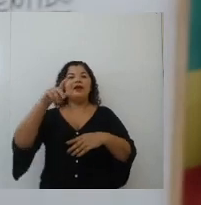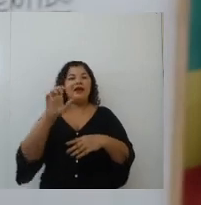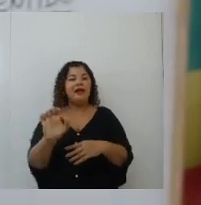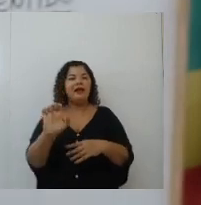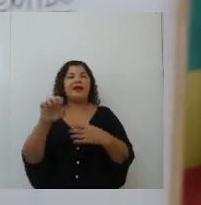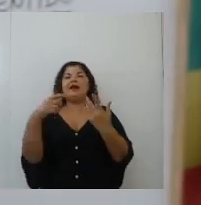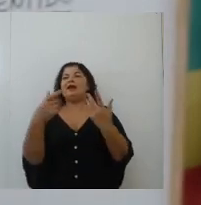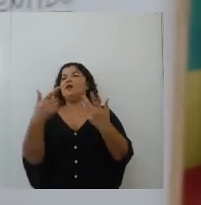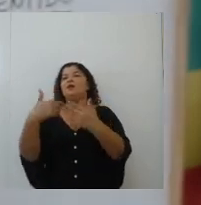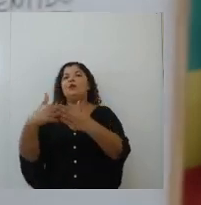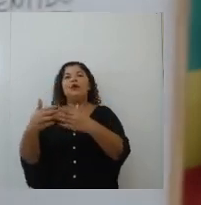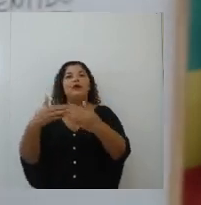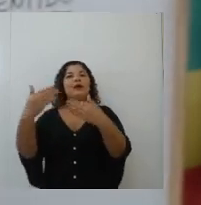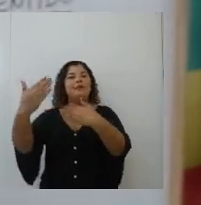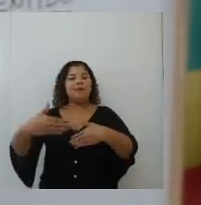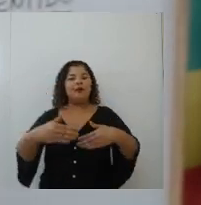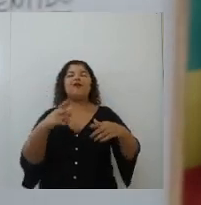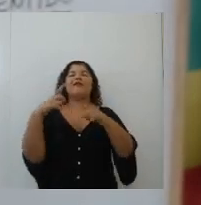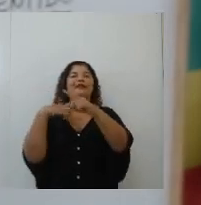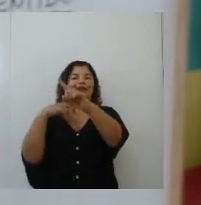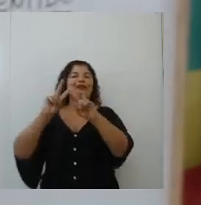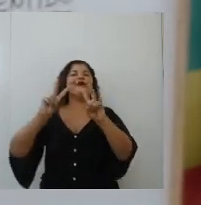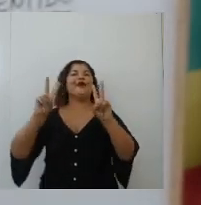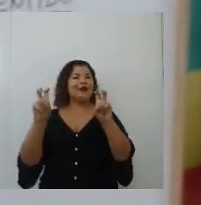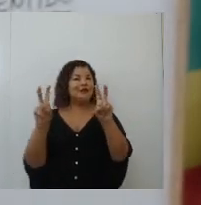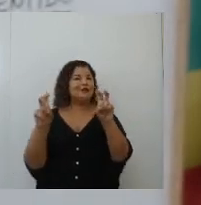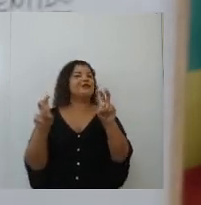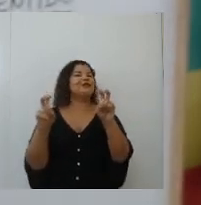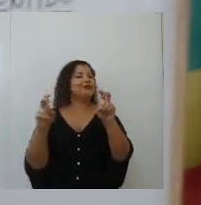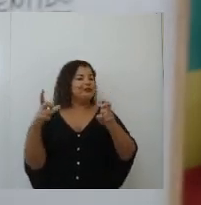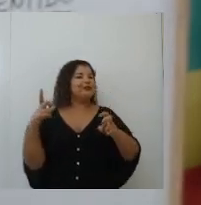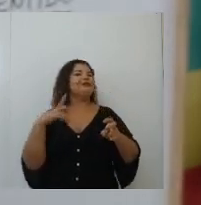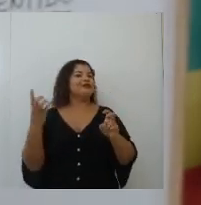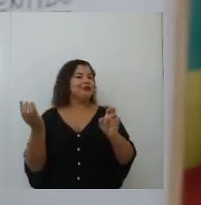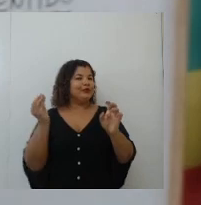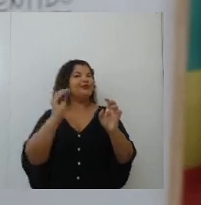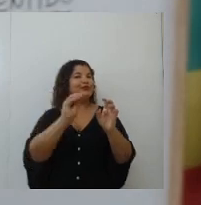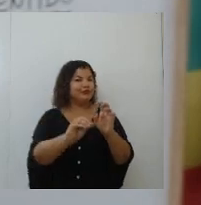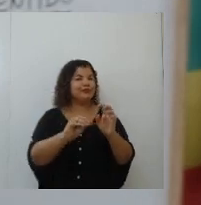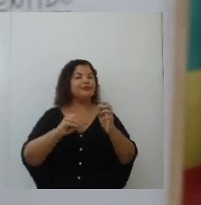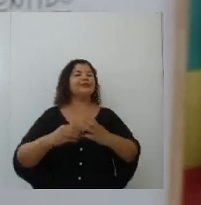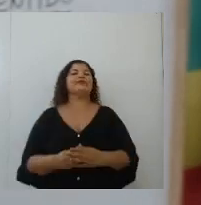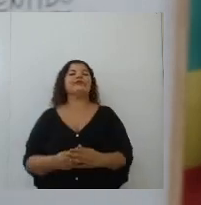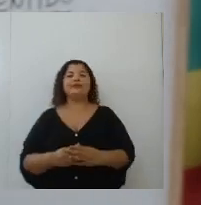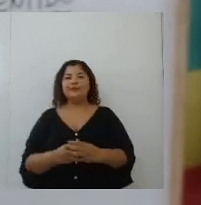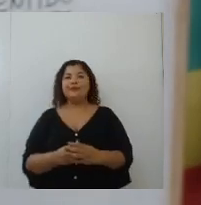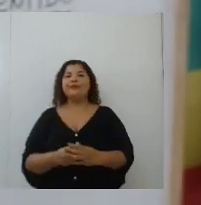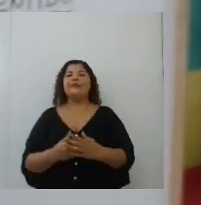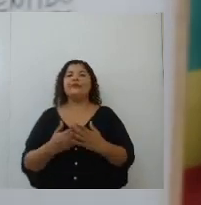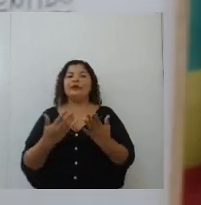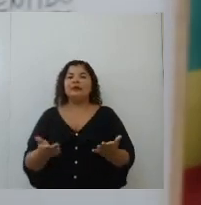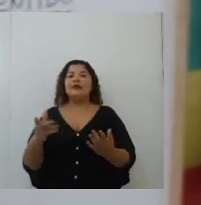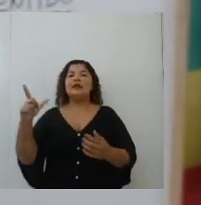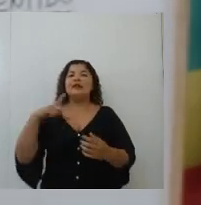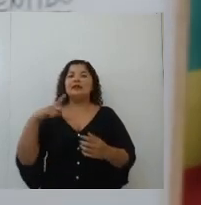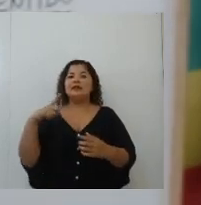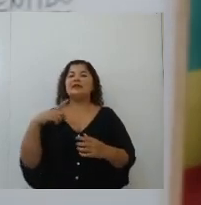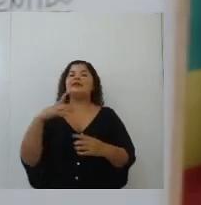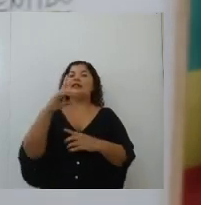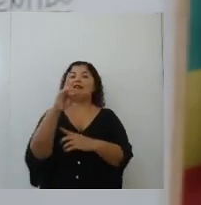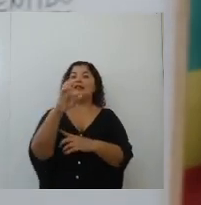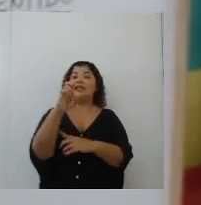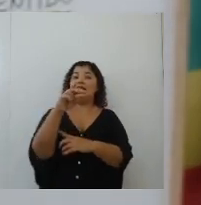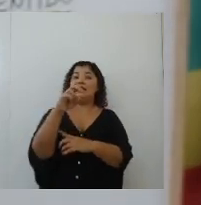prova. Isso cai em todo tipo de prova, na realidade, de língua portuguesa, de interpretação de texto, beleza? Então eu tenho